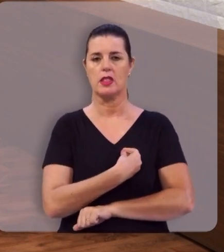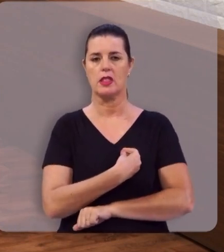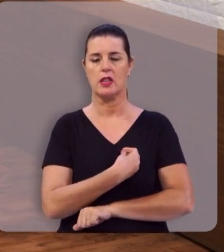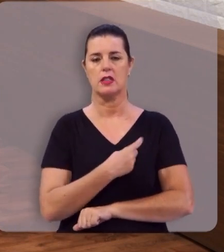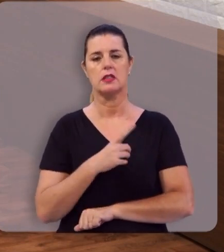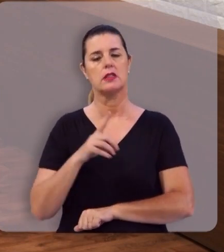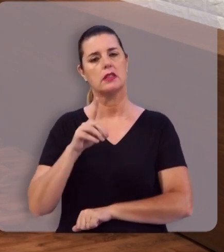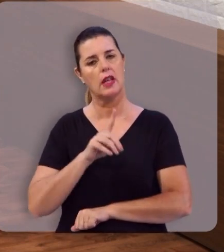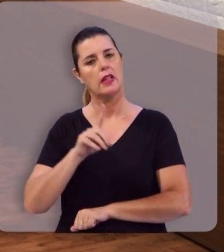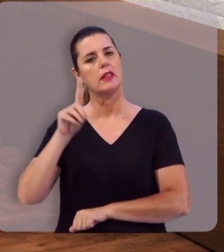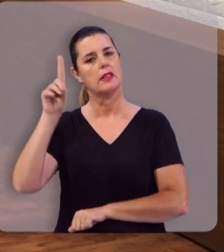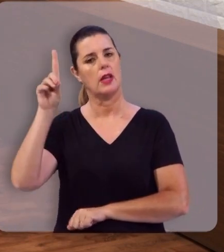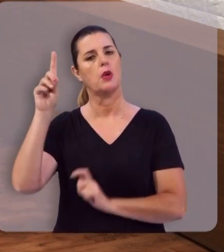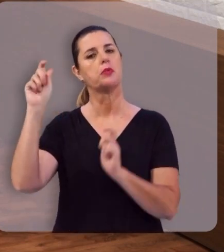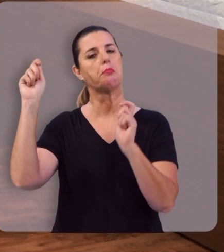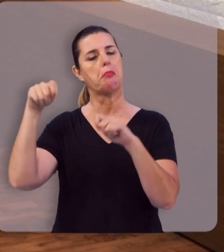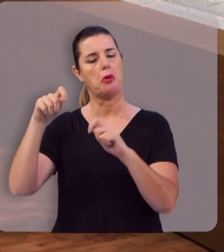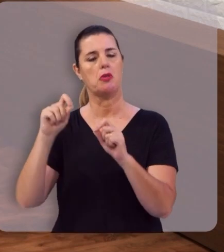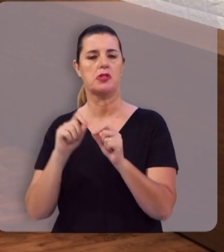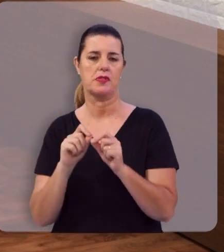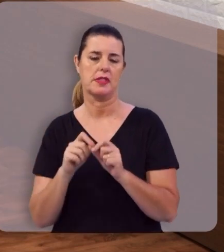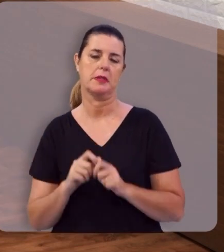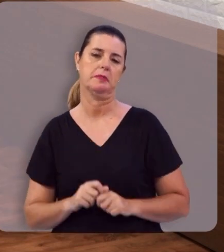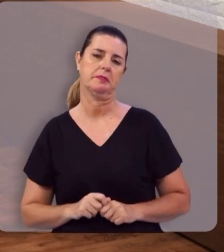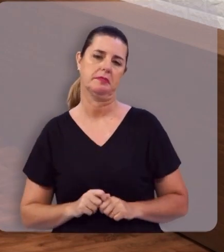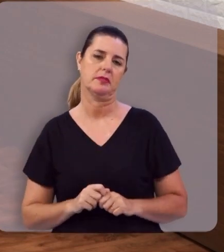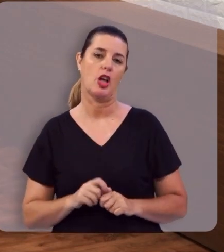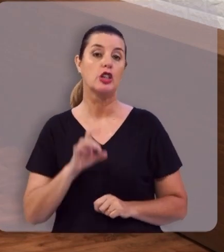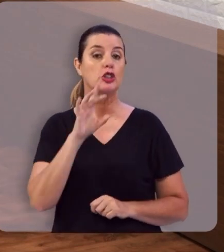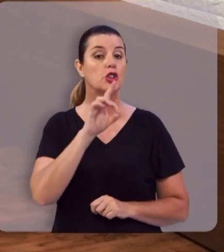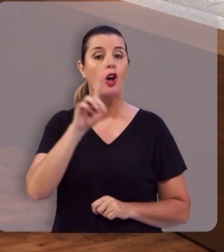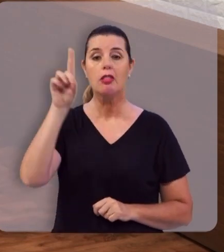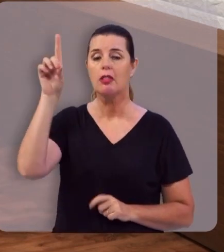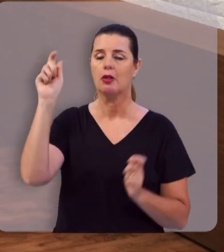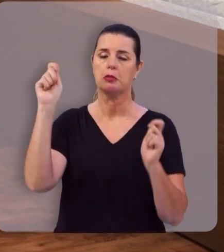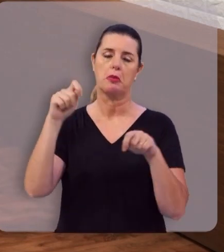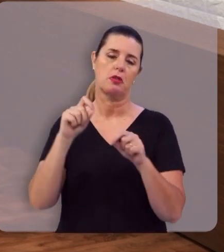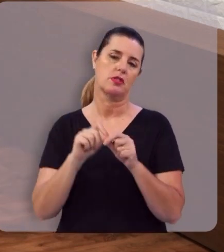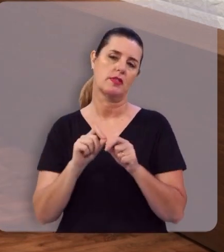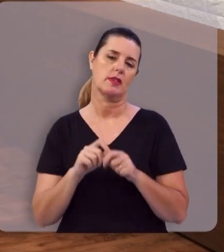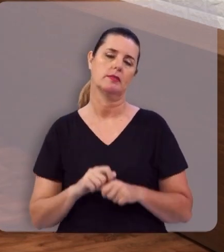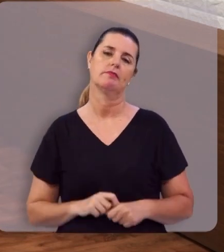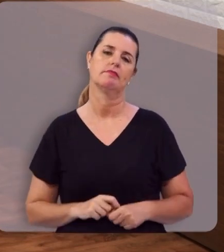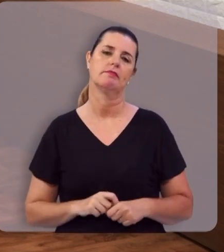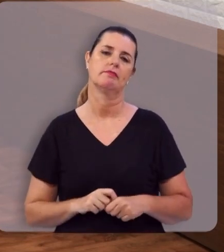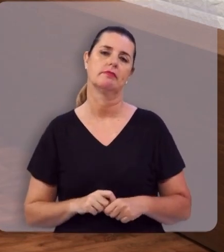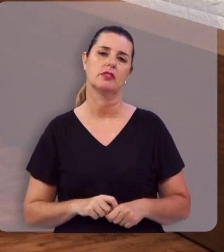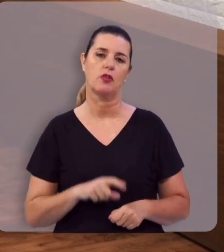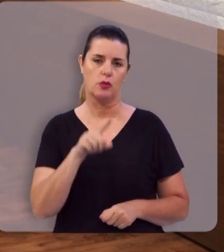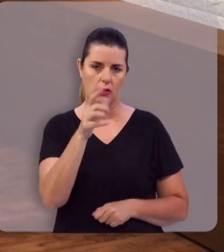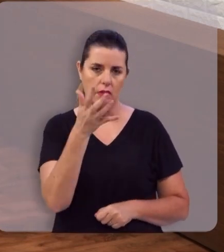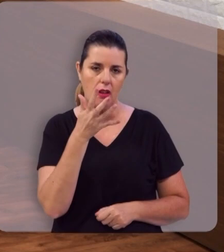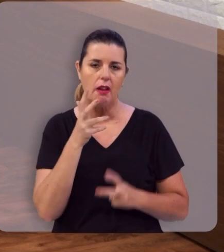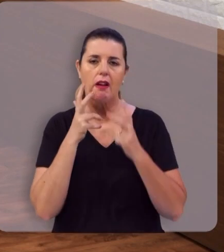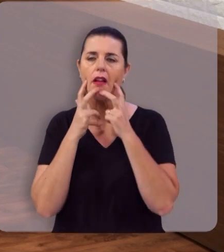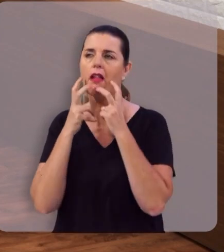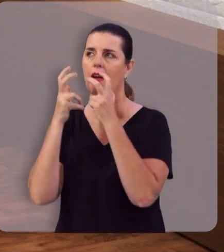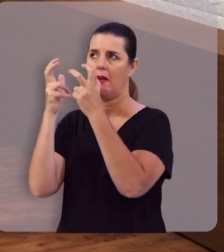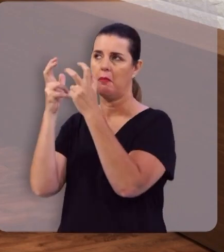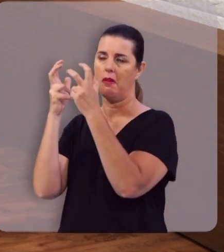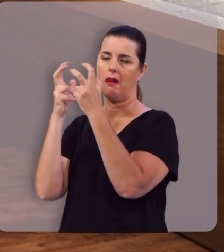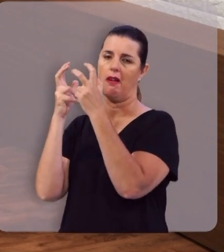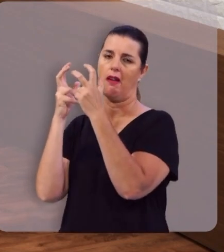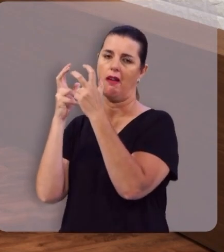E Deus pode fazer isso. E só Deus pode fazer isso. Se você clamar a